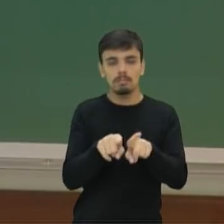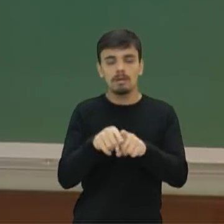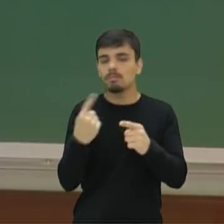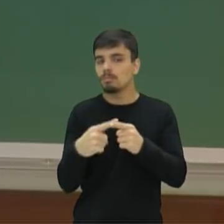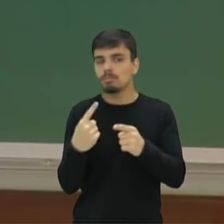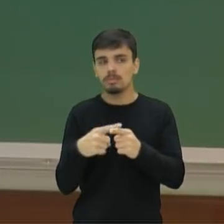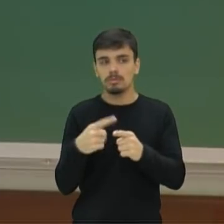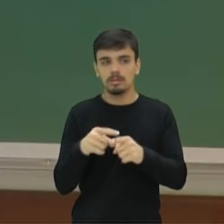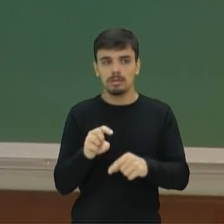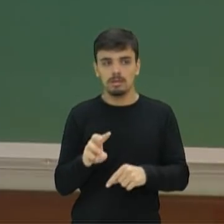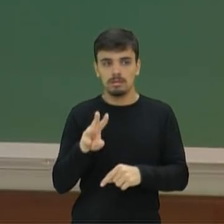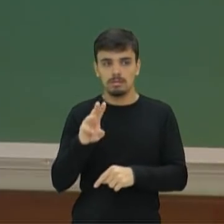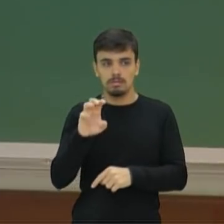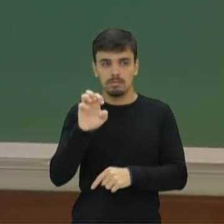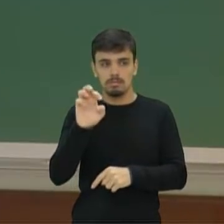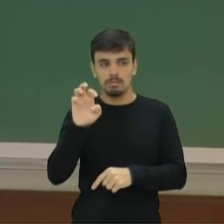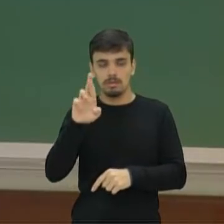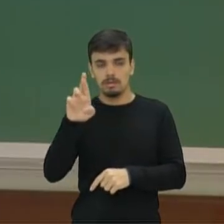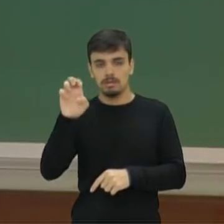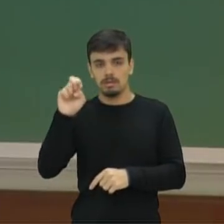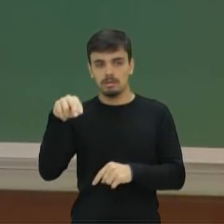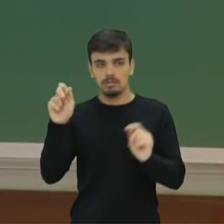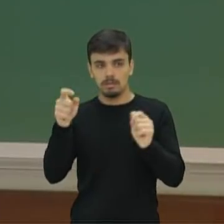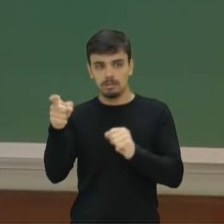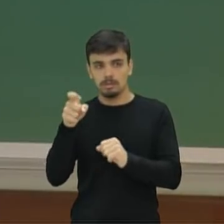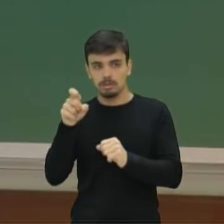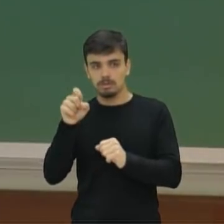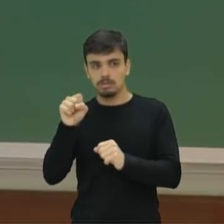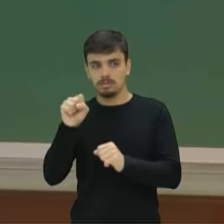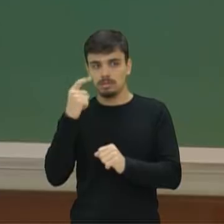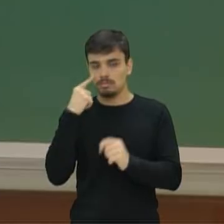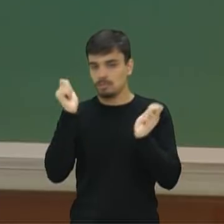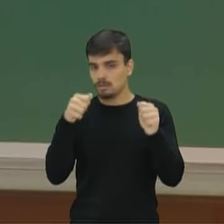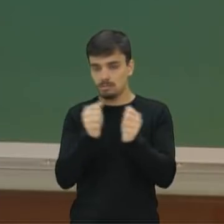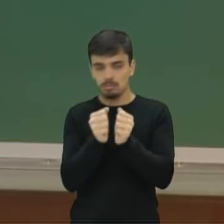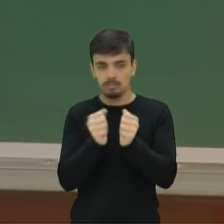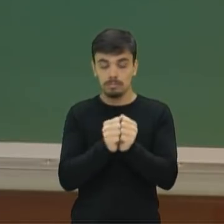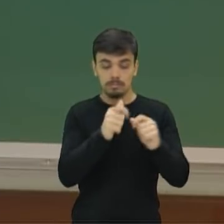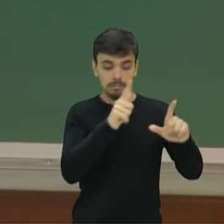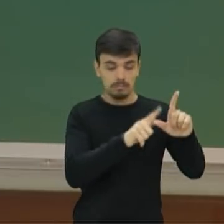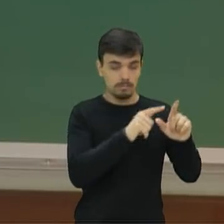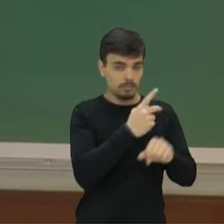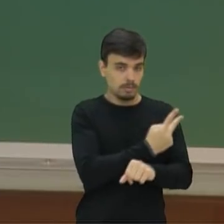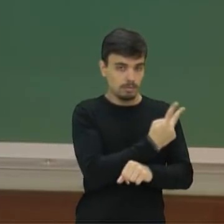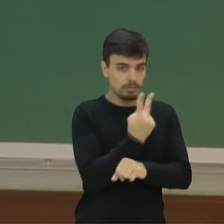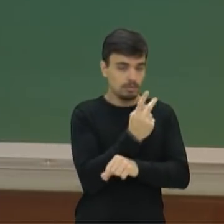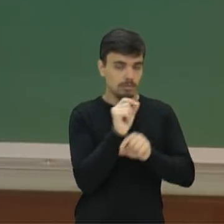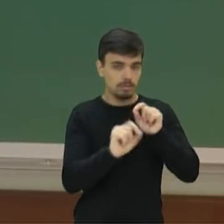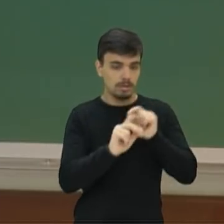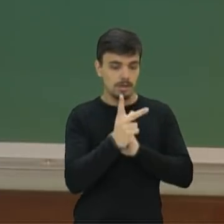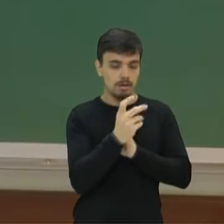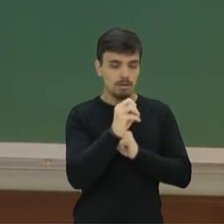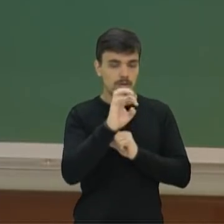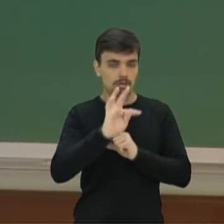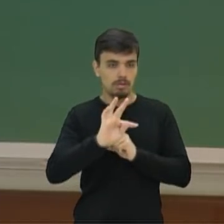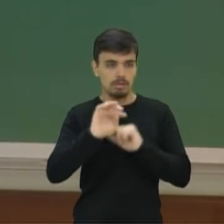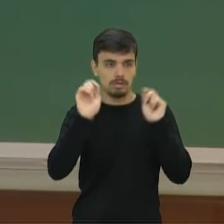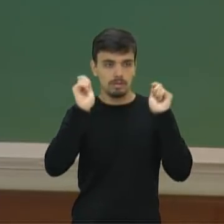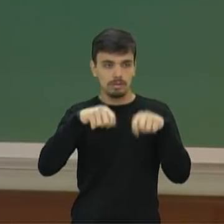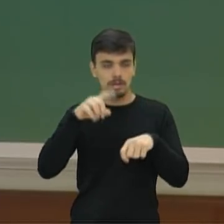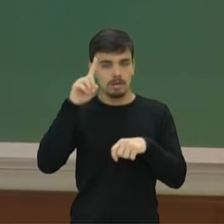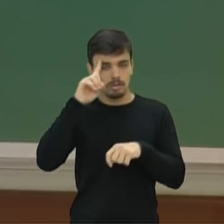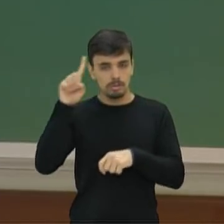não posso usar com o she. Lembra do verbo to be. O número 2, palavra hot. Pode ser um